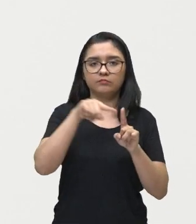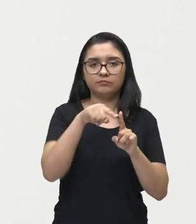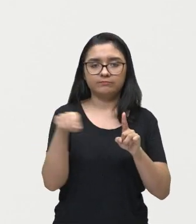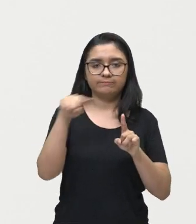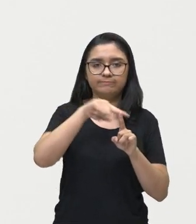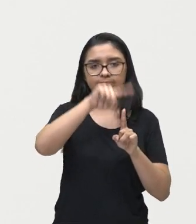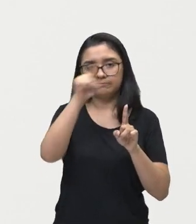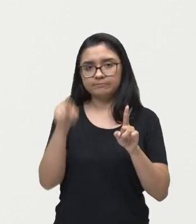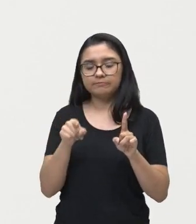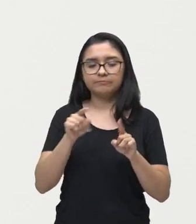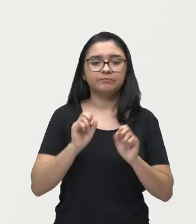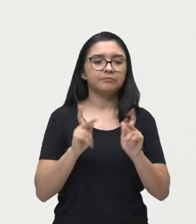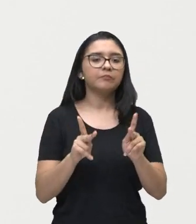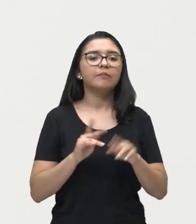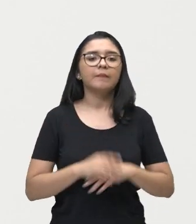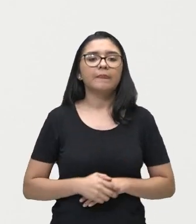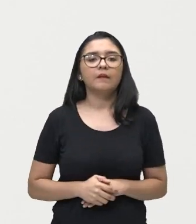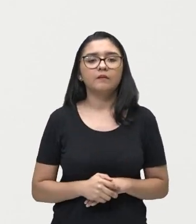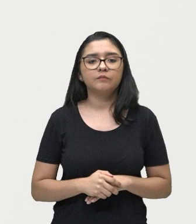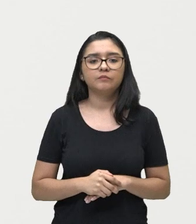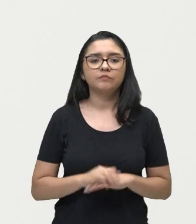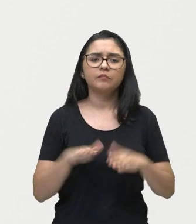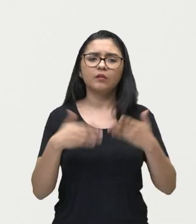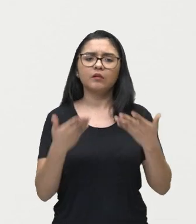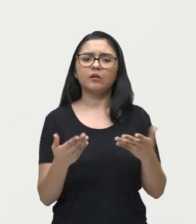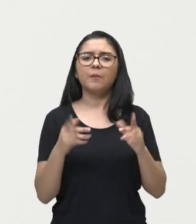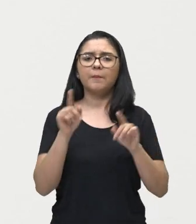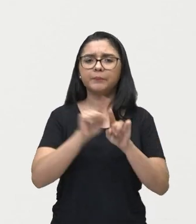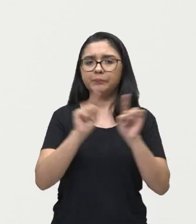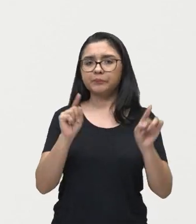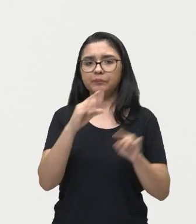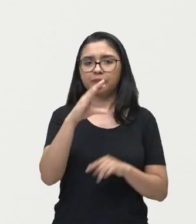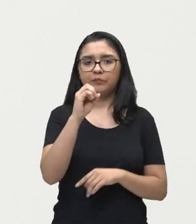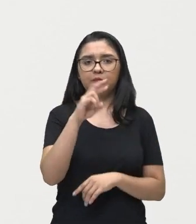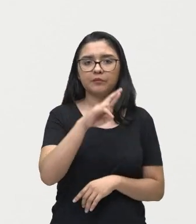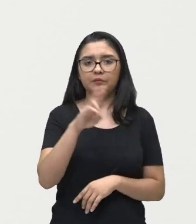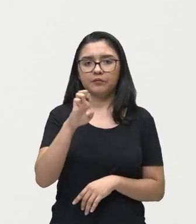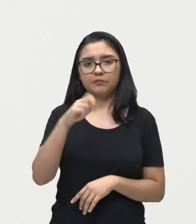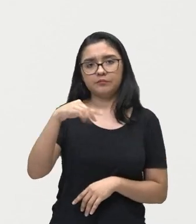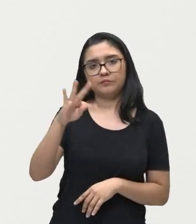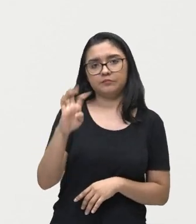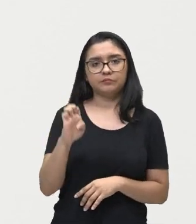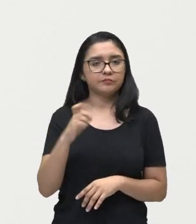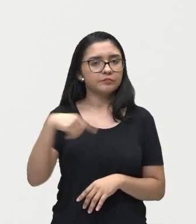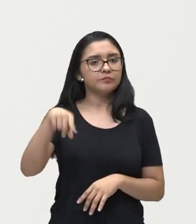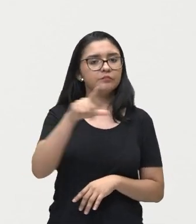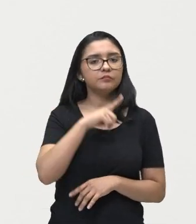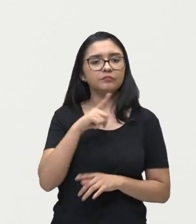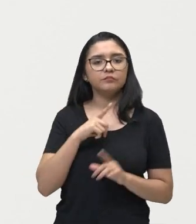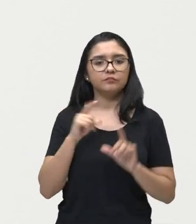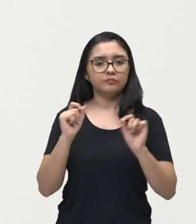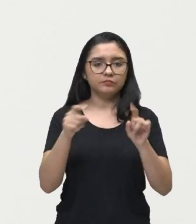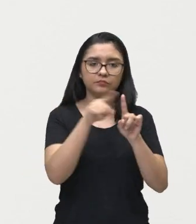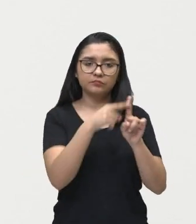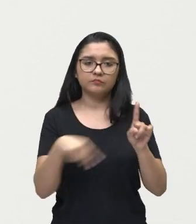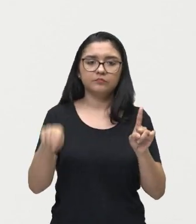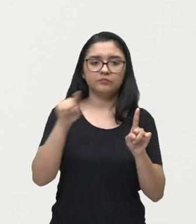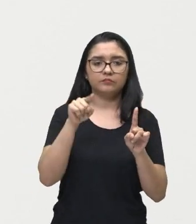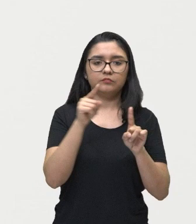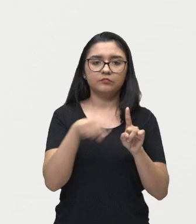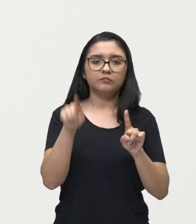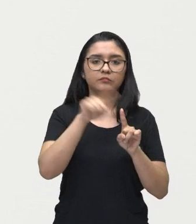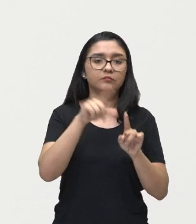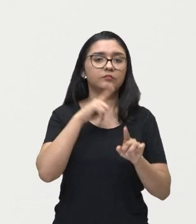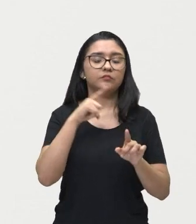bem. E essa corrente de convecção, você tem aí na convecção térmica